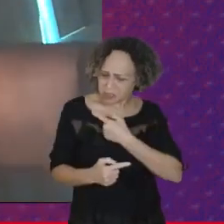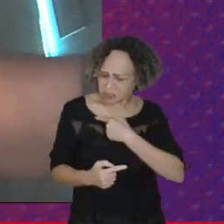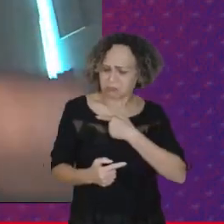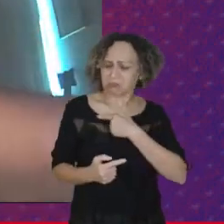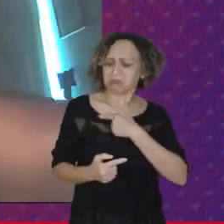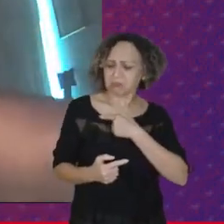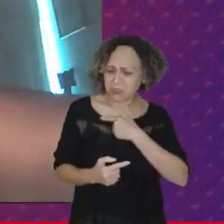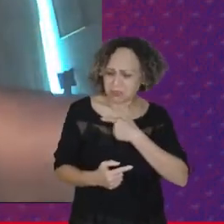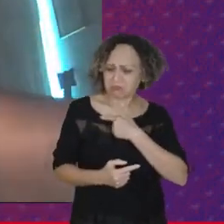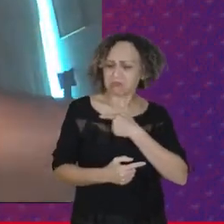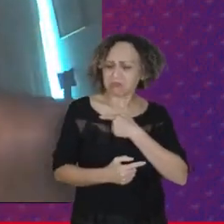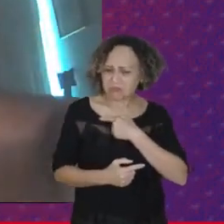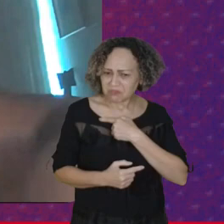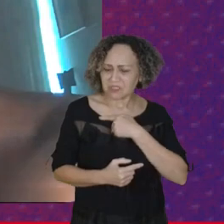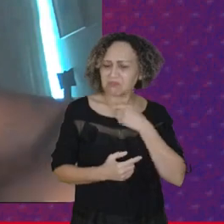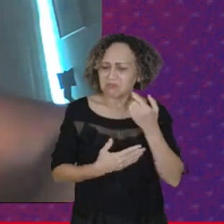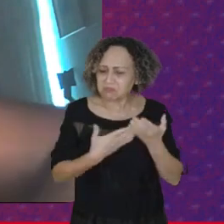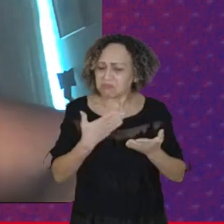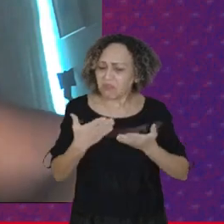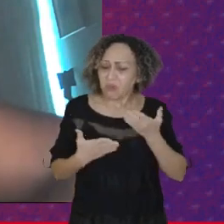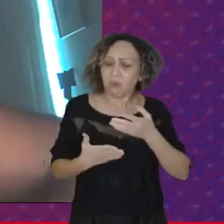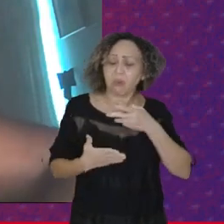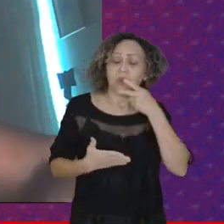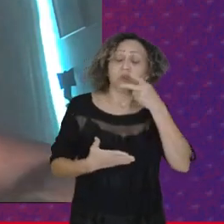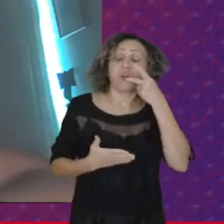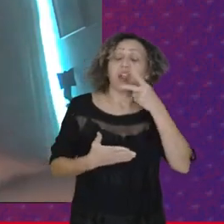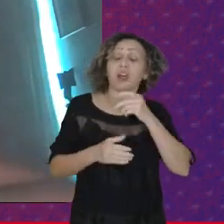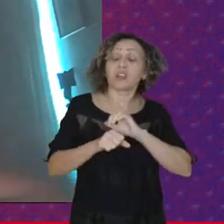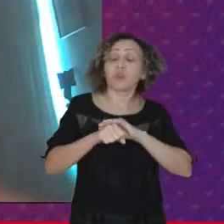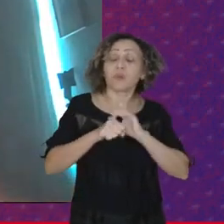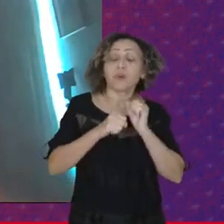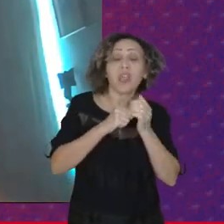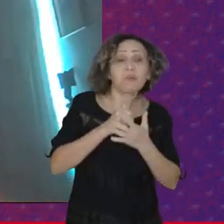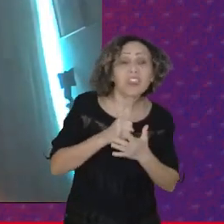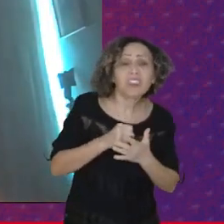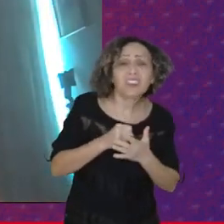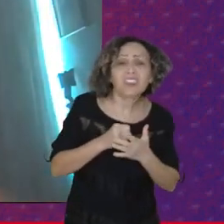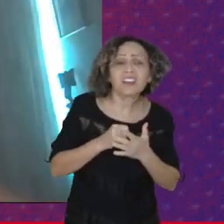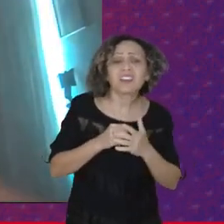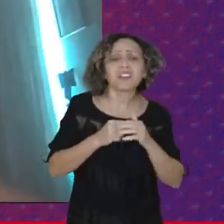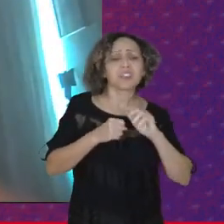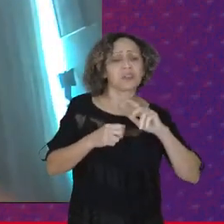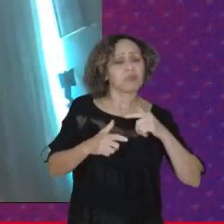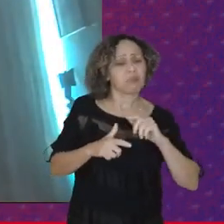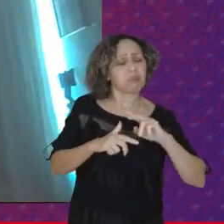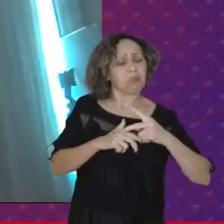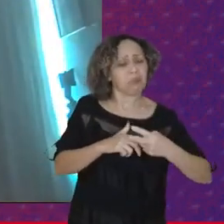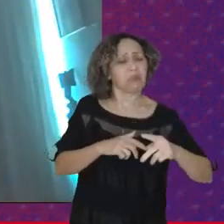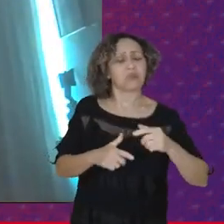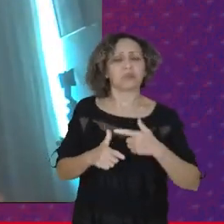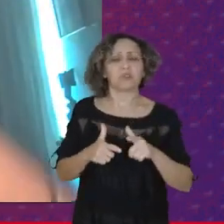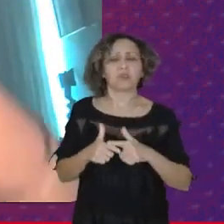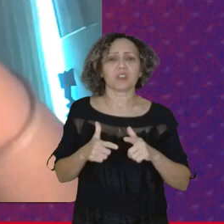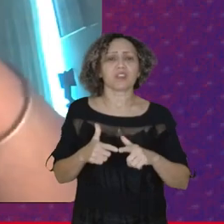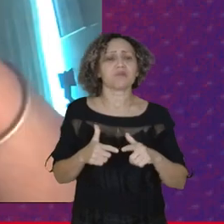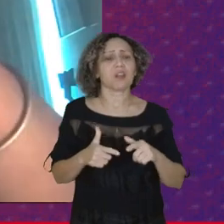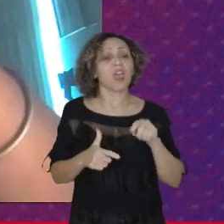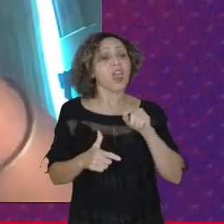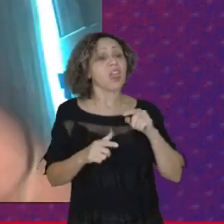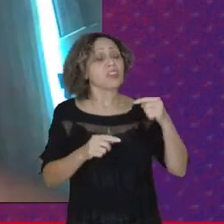seja, falar sobre a pandemia, sobre os desmandos, nós temos que inserir esse